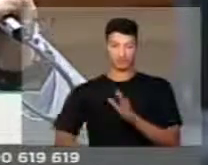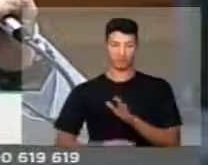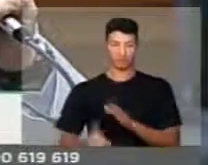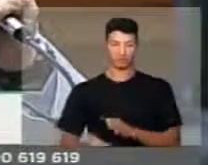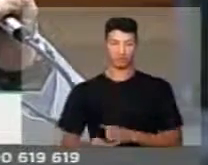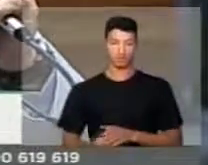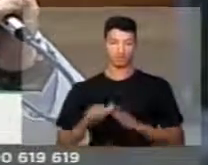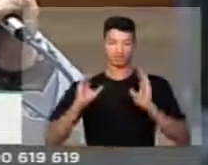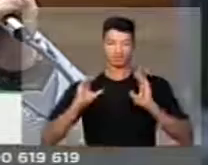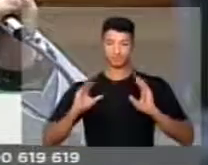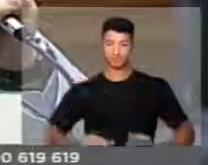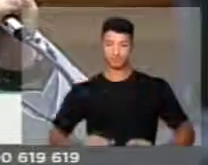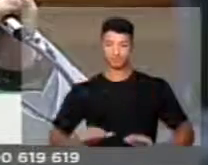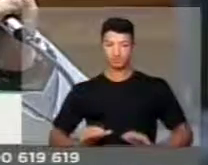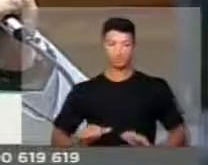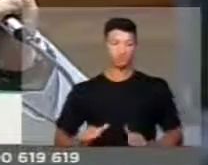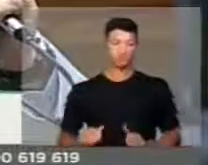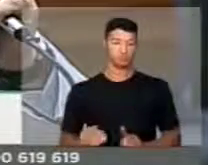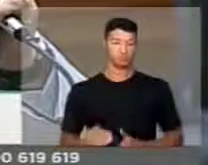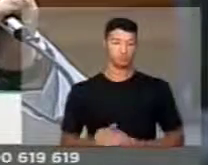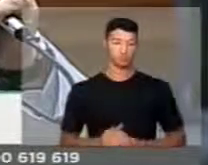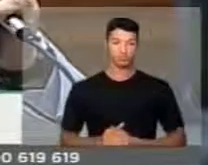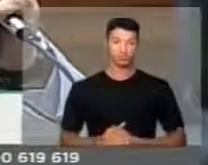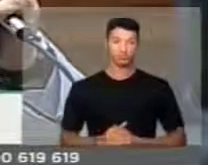Constituição Cidadã, tão